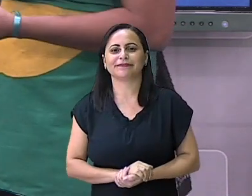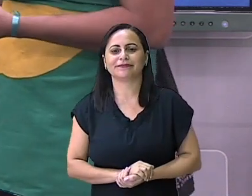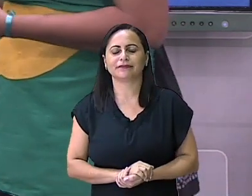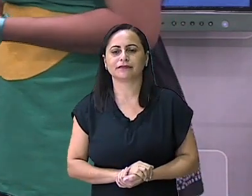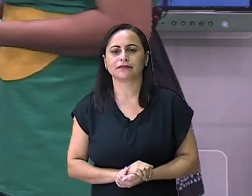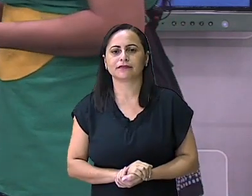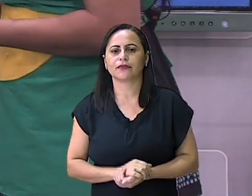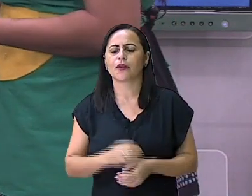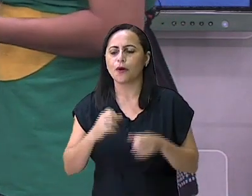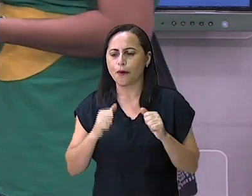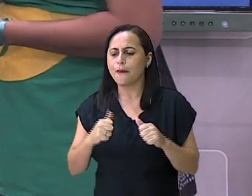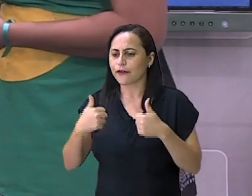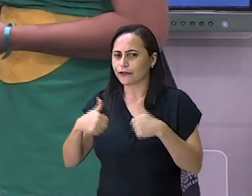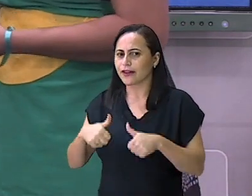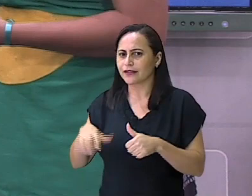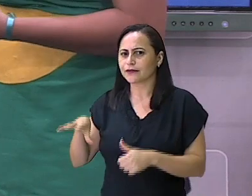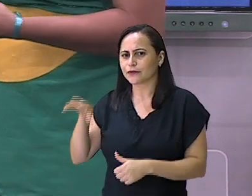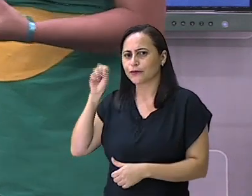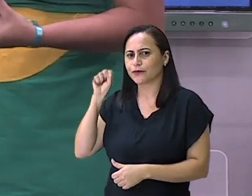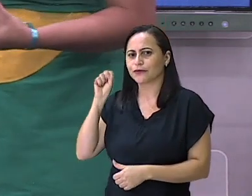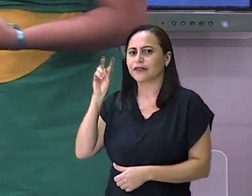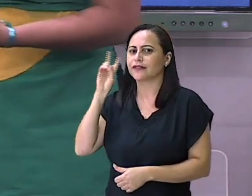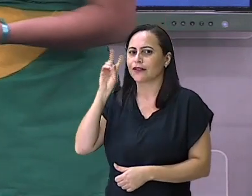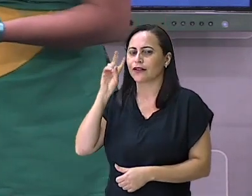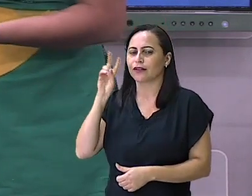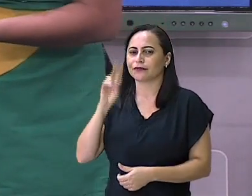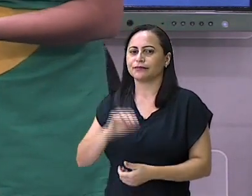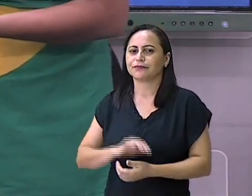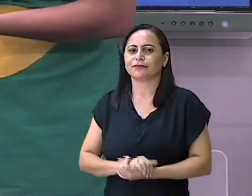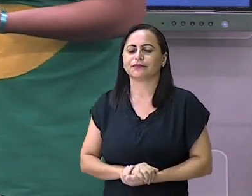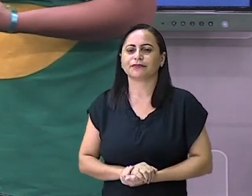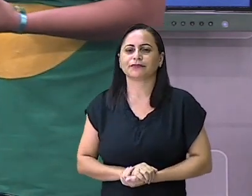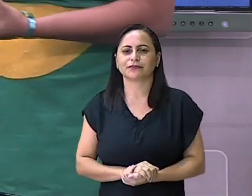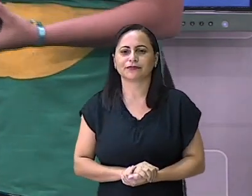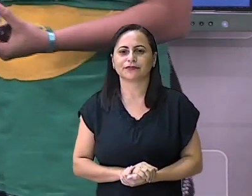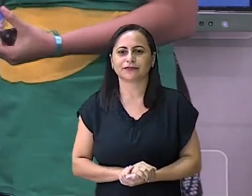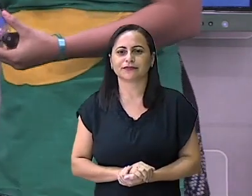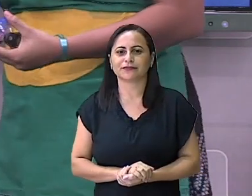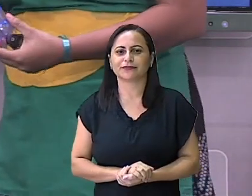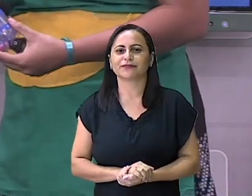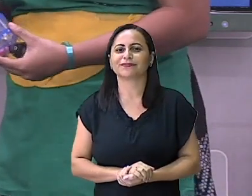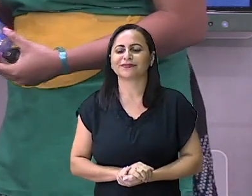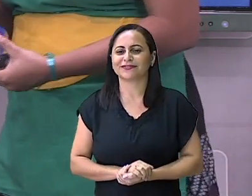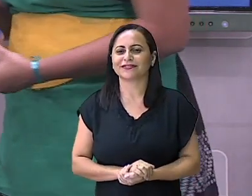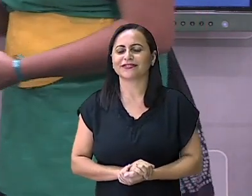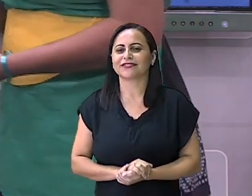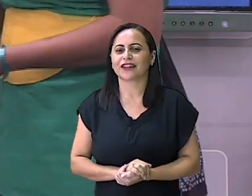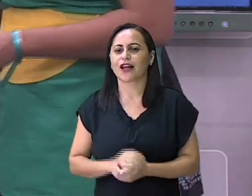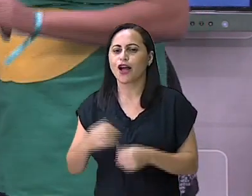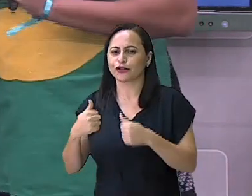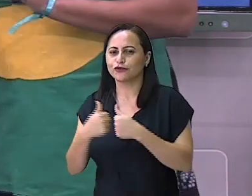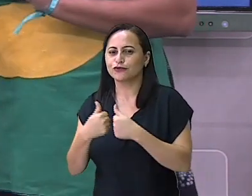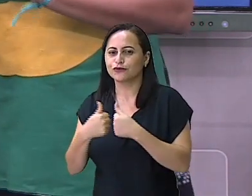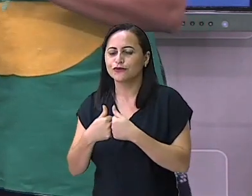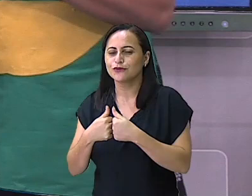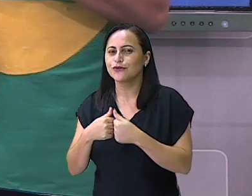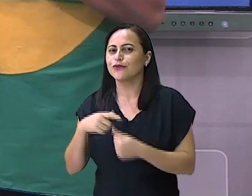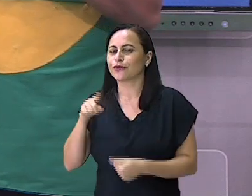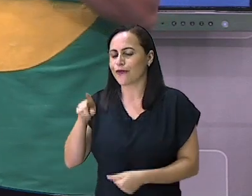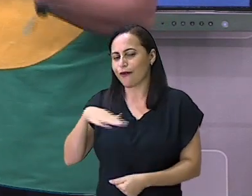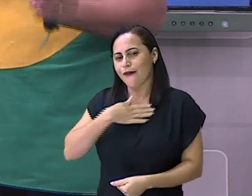Você pode ficar aqui para você ouvir a história. Parece que eu vou te convidar. Ai, eu adoro. Pode ficar a história. Bem aqui do ladinho que você vai